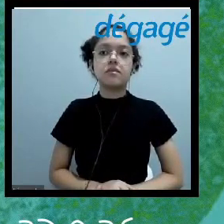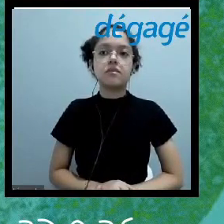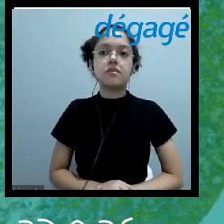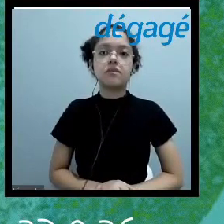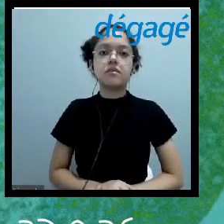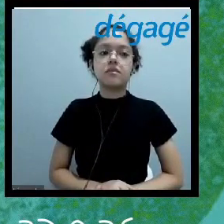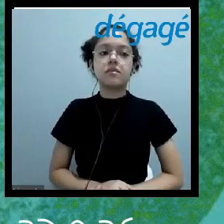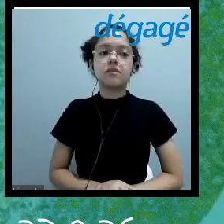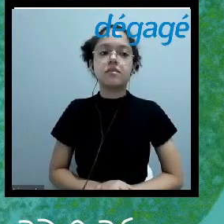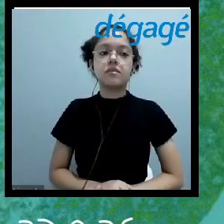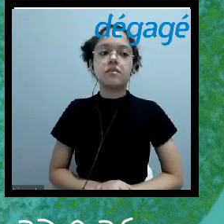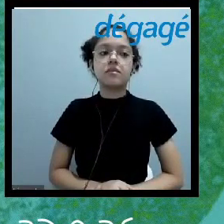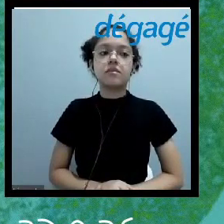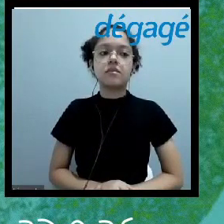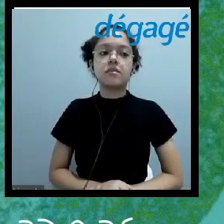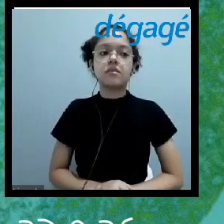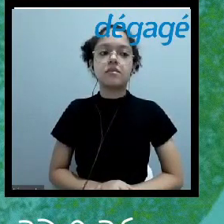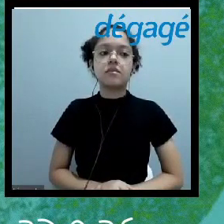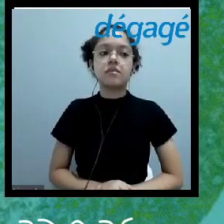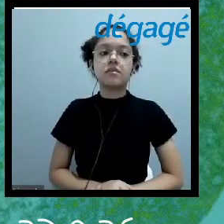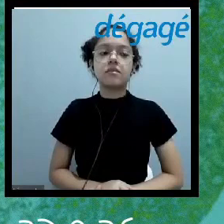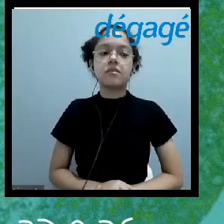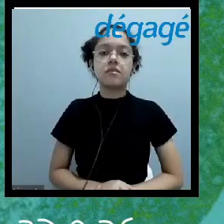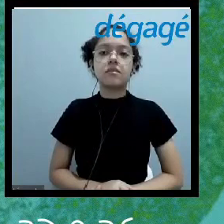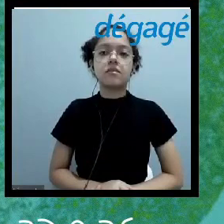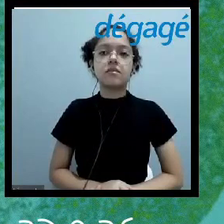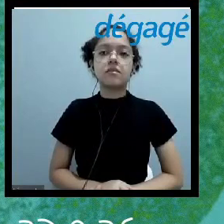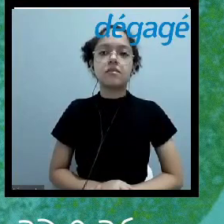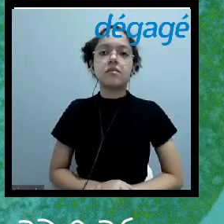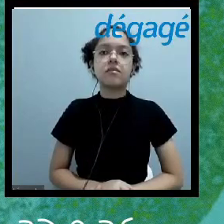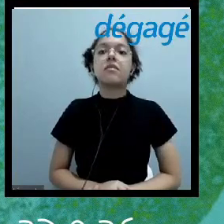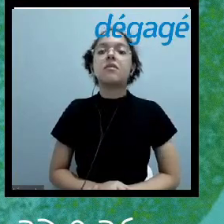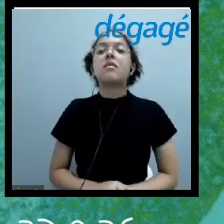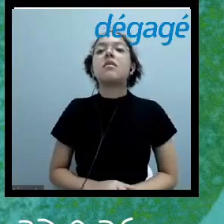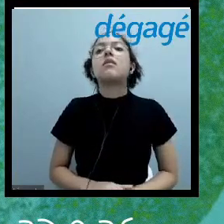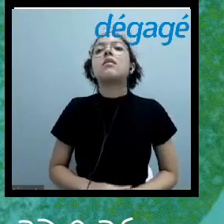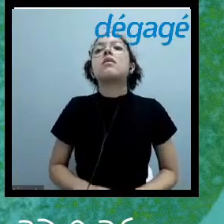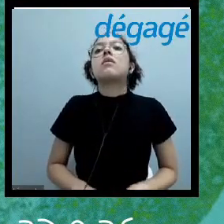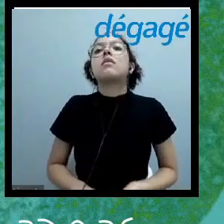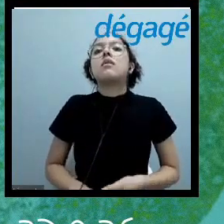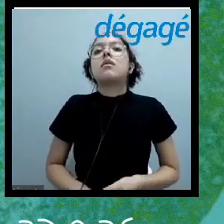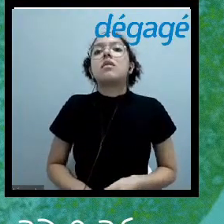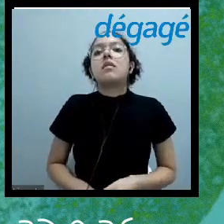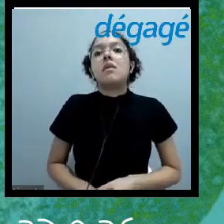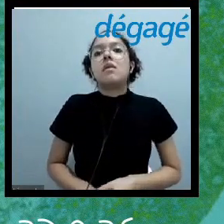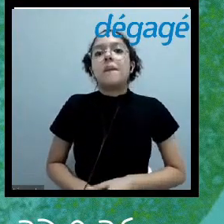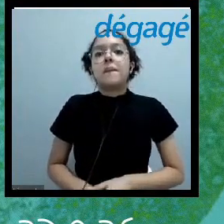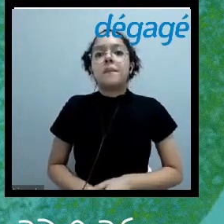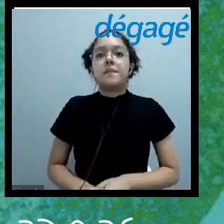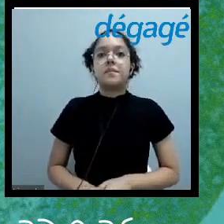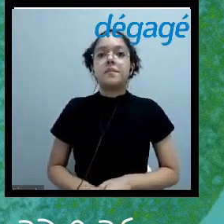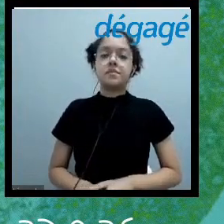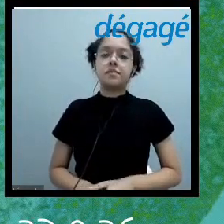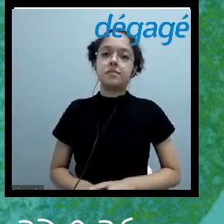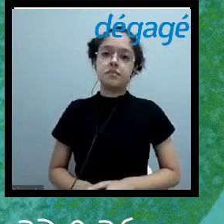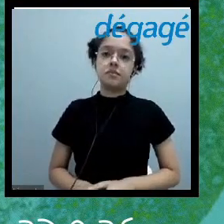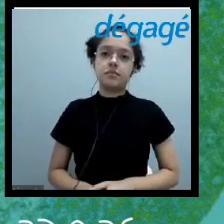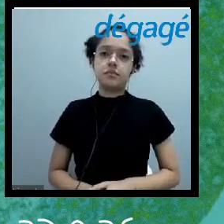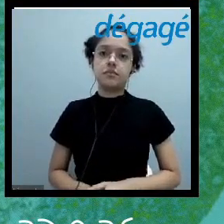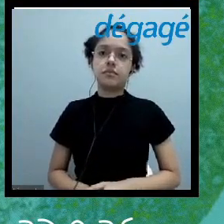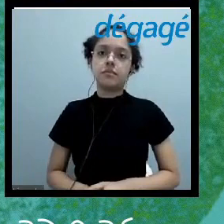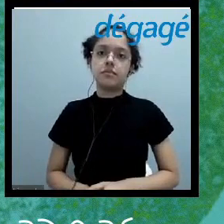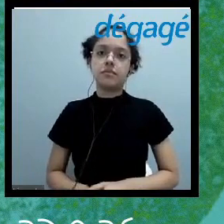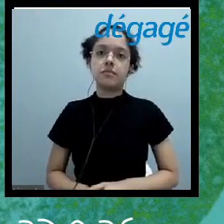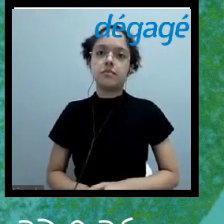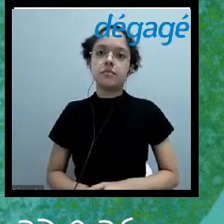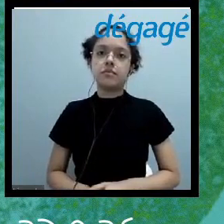E a observação era algo muito valiosa. Né? A gente via também, eu percebia